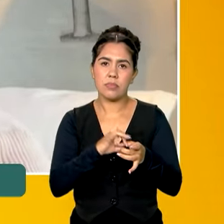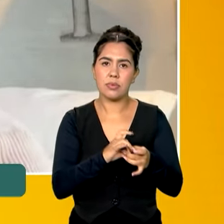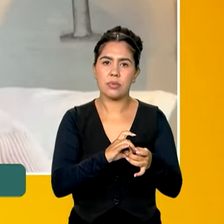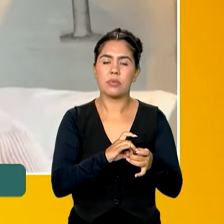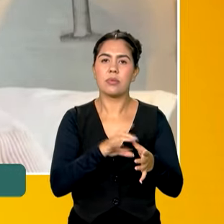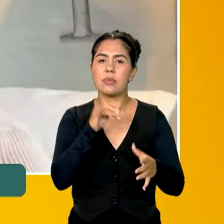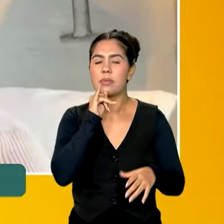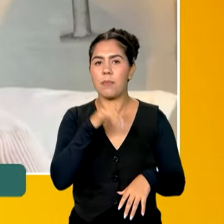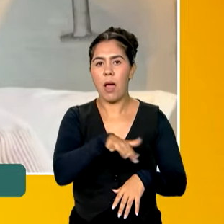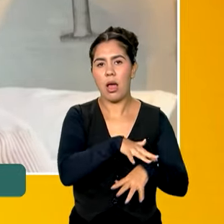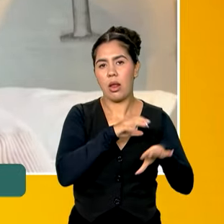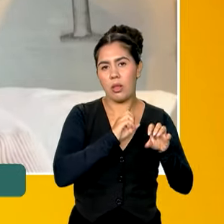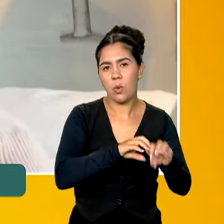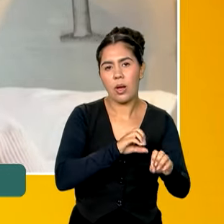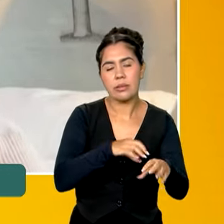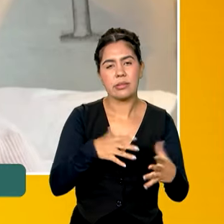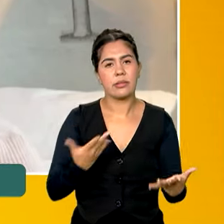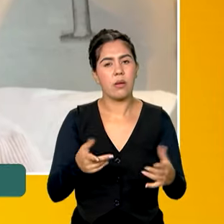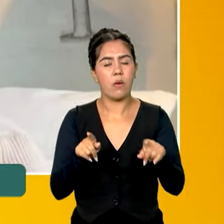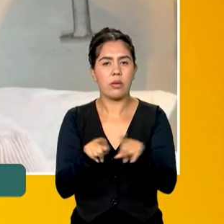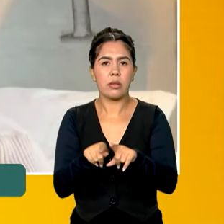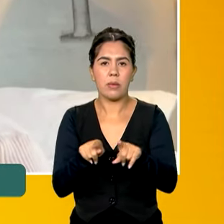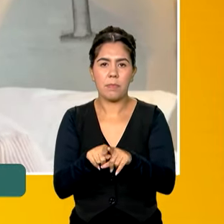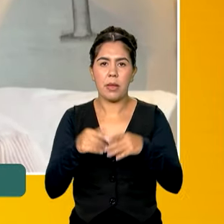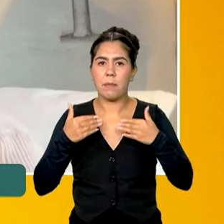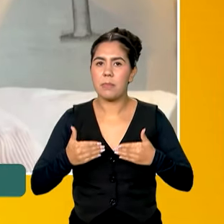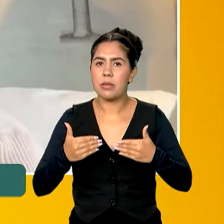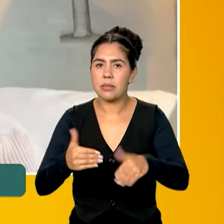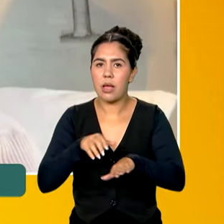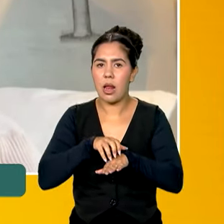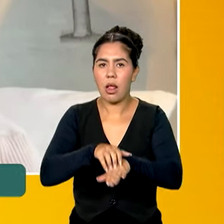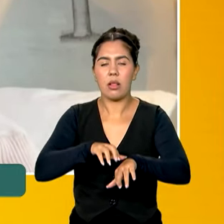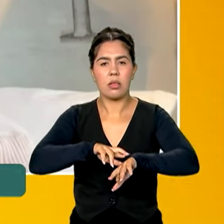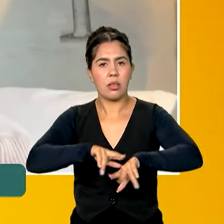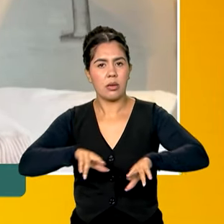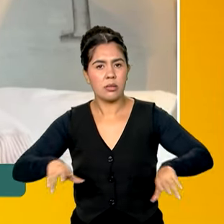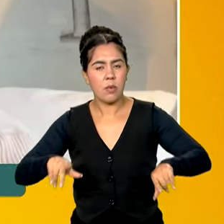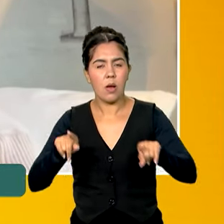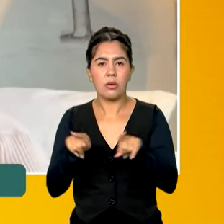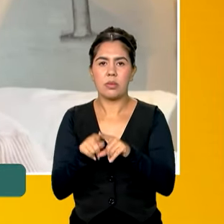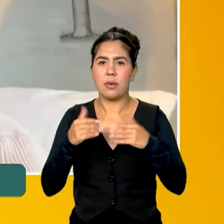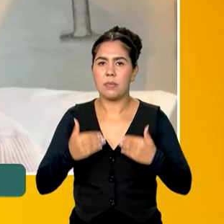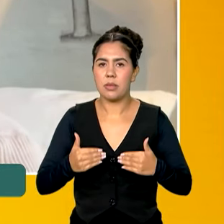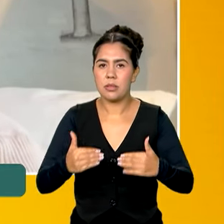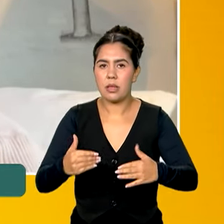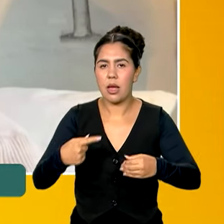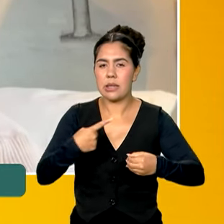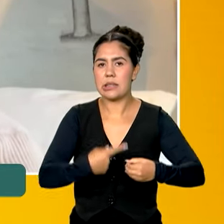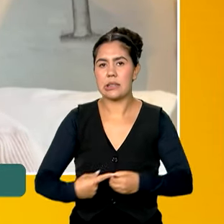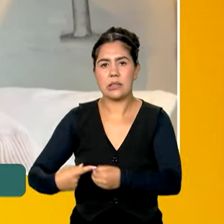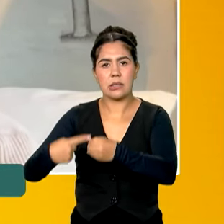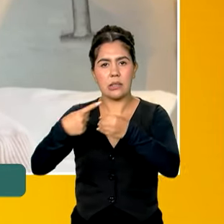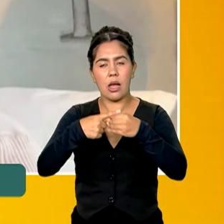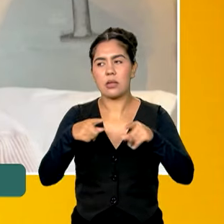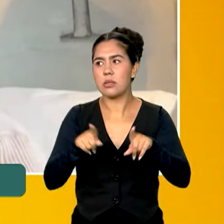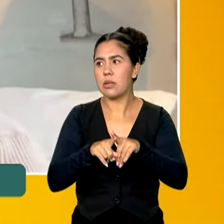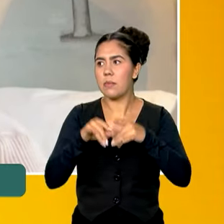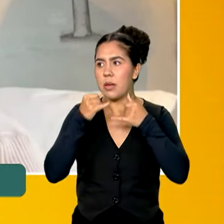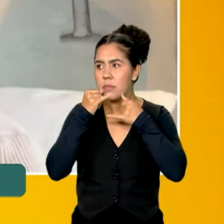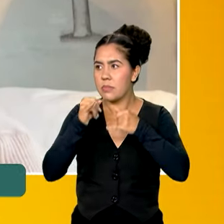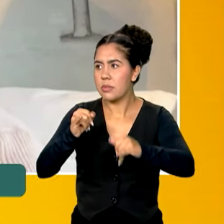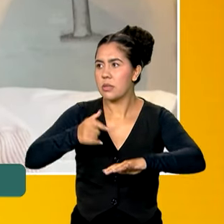como educação, o Ministério dos Transportes, das Cidades, Minas e Energia,